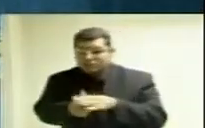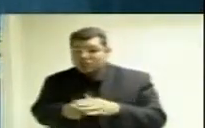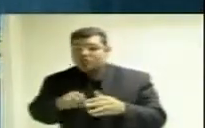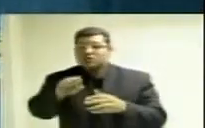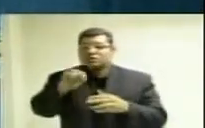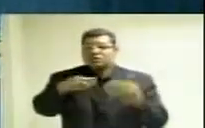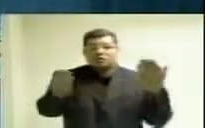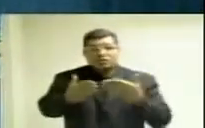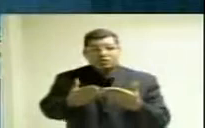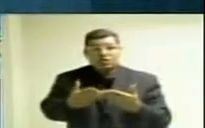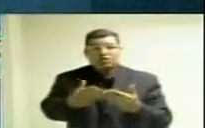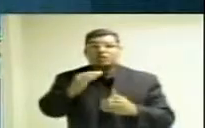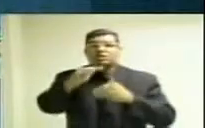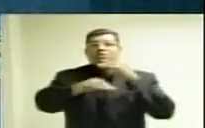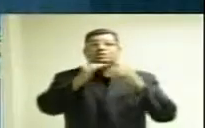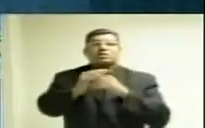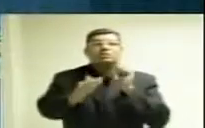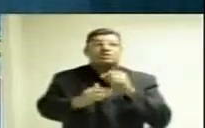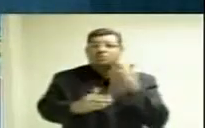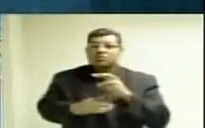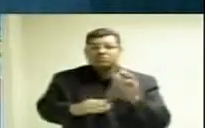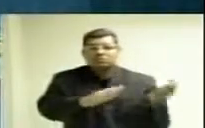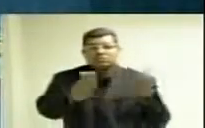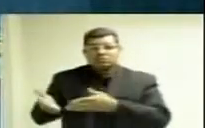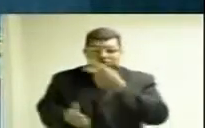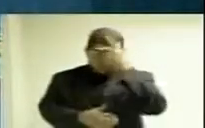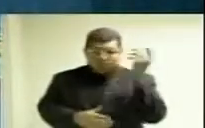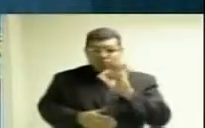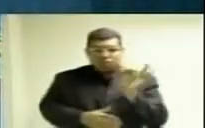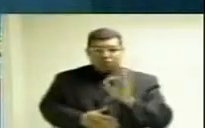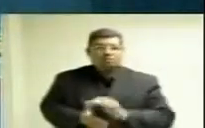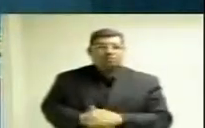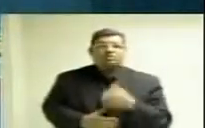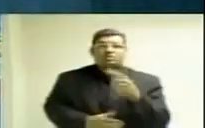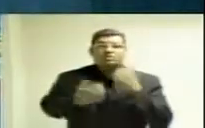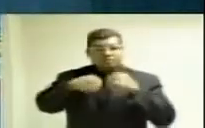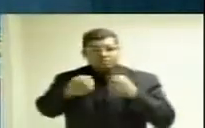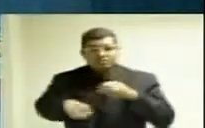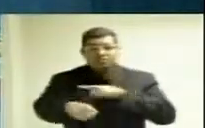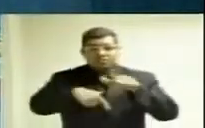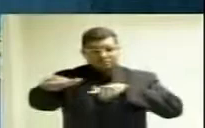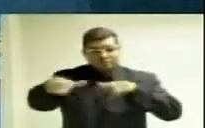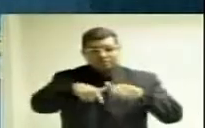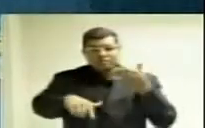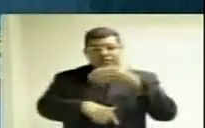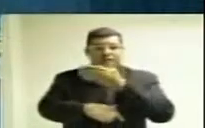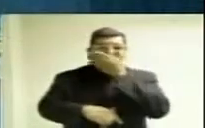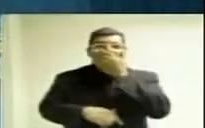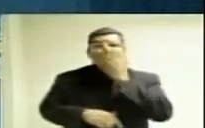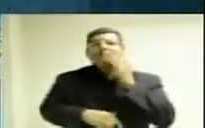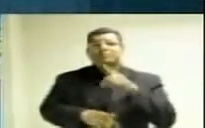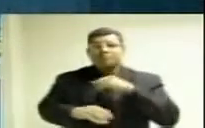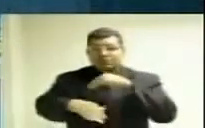sistema carcerário e, acima de tudo, não recuperando essas pessoas. Nós precisamos ter uma central de flagrante, em